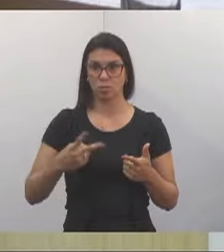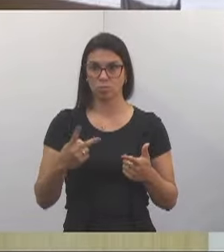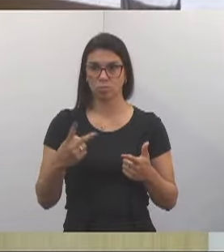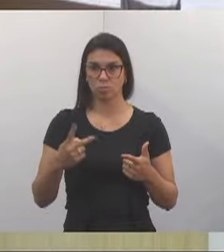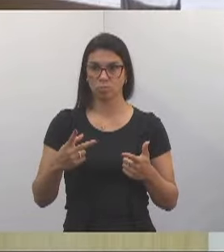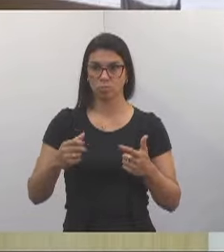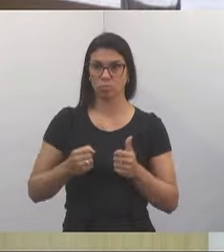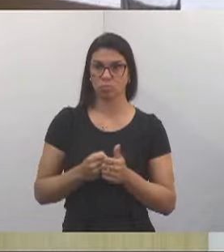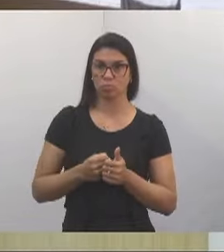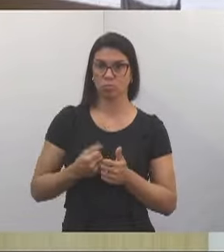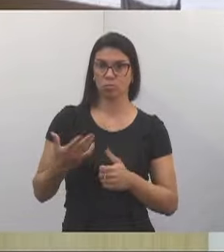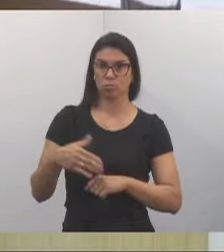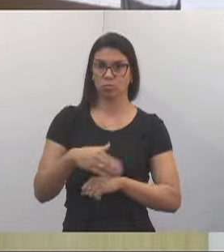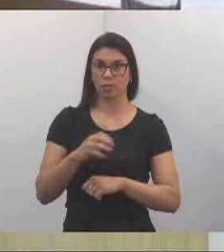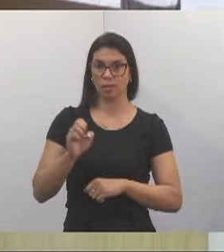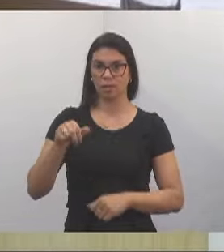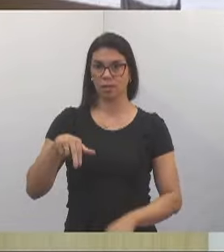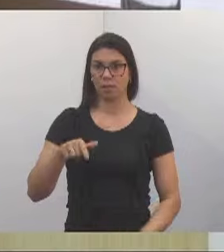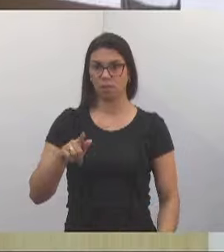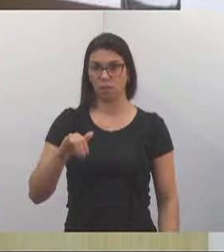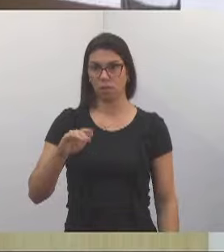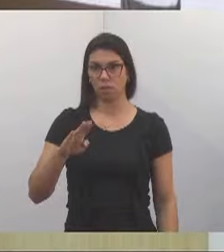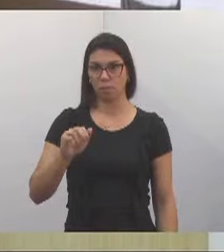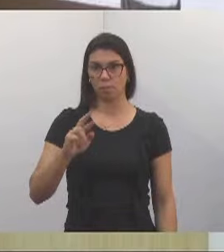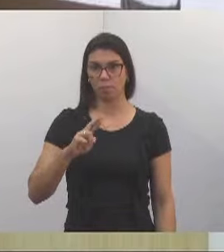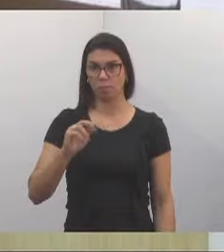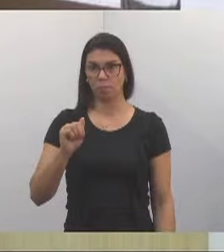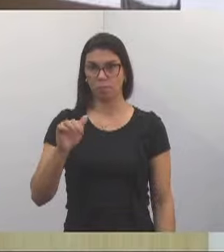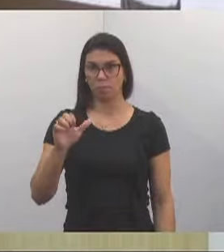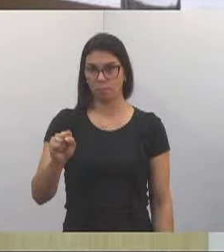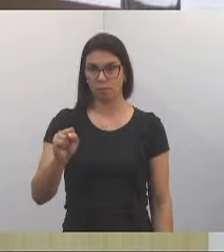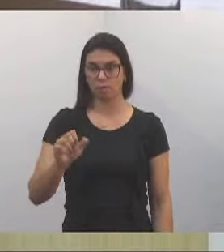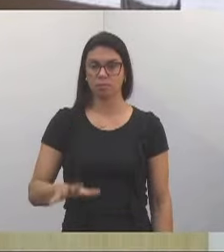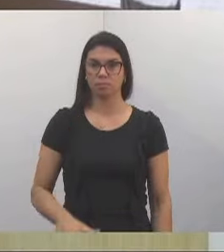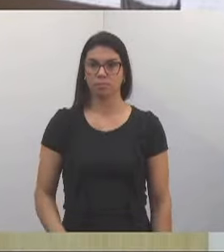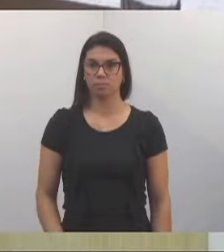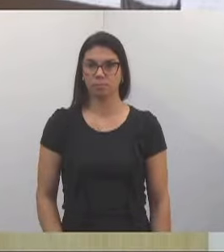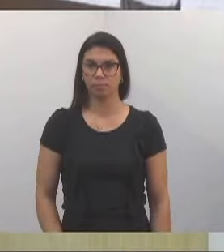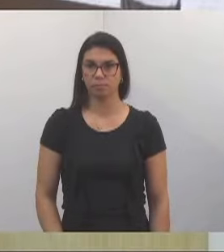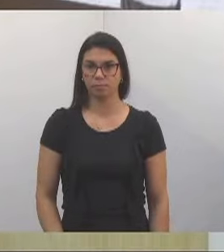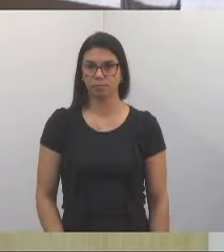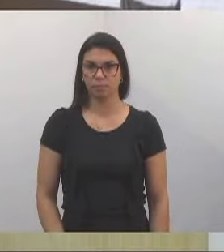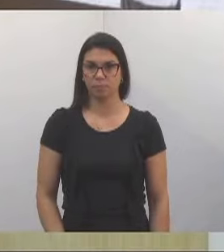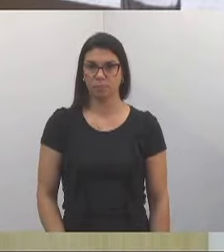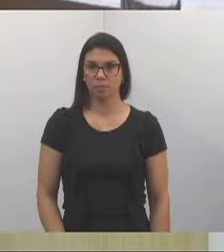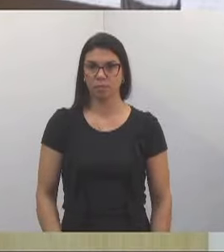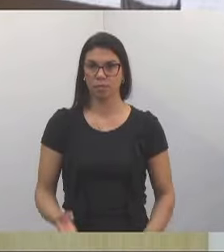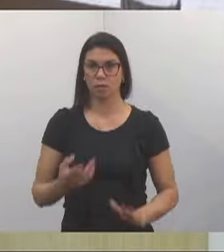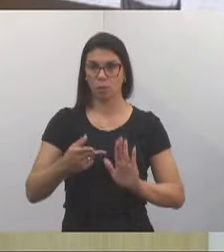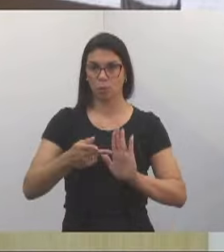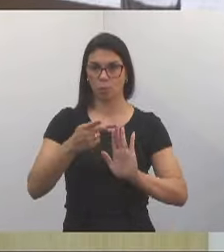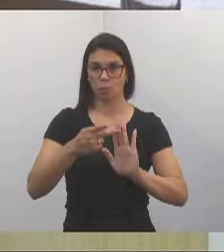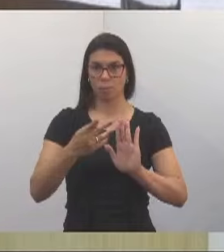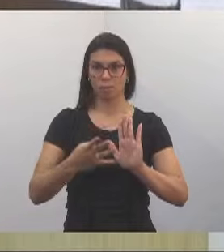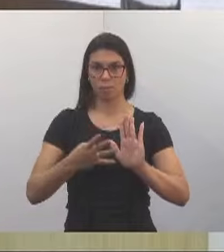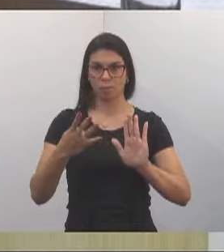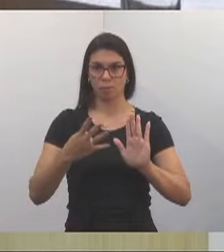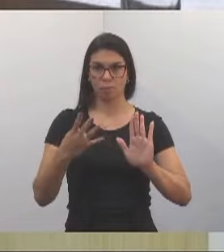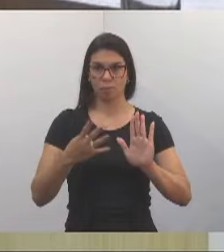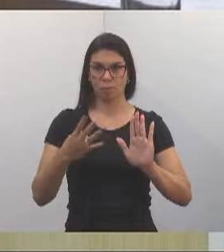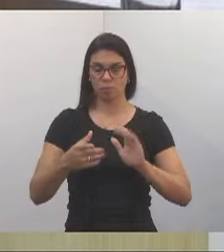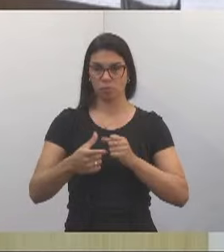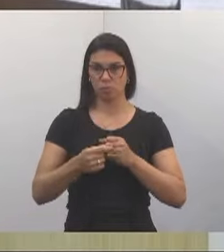e a empresa Engibras Engenharia S.A. Informo que, nos termos do parágrafo 4º